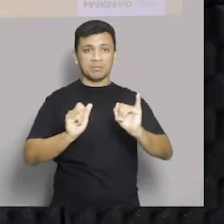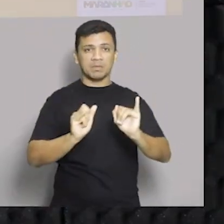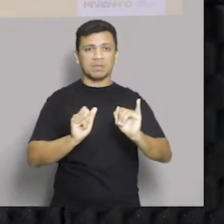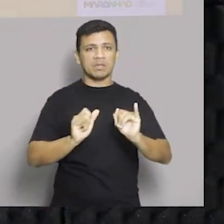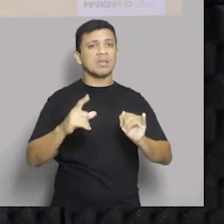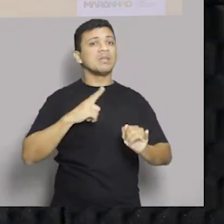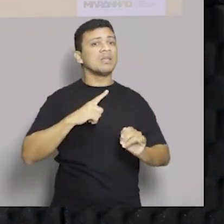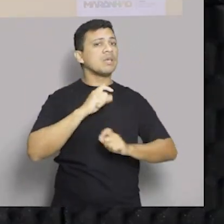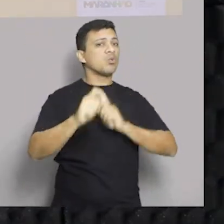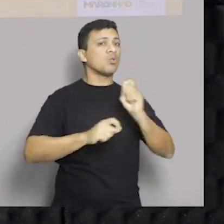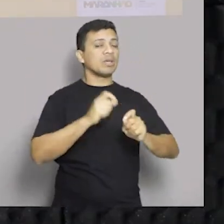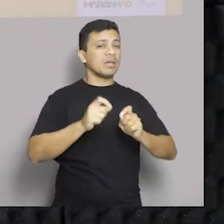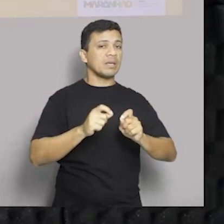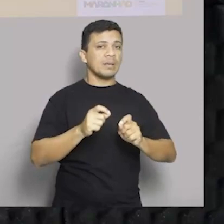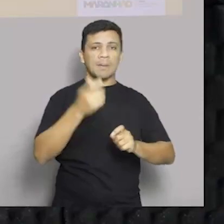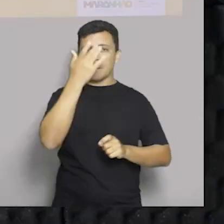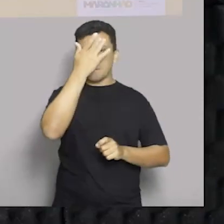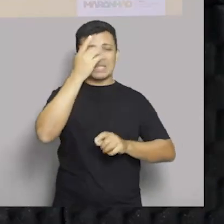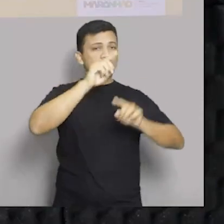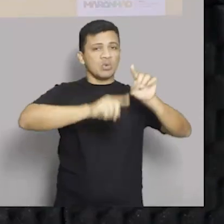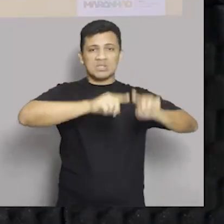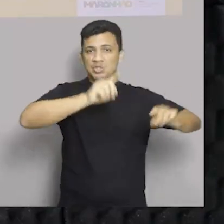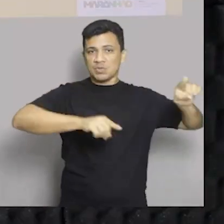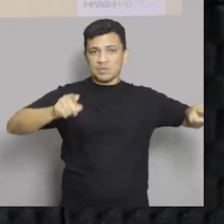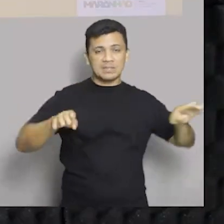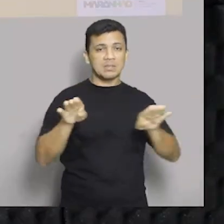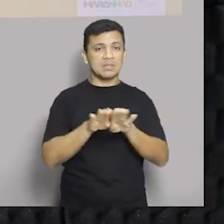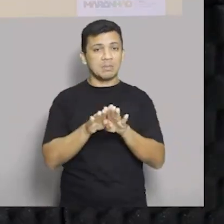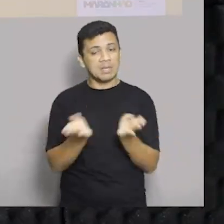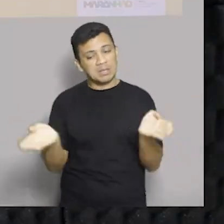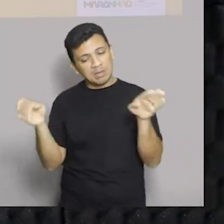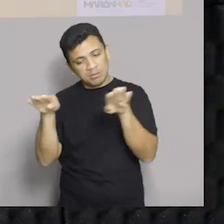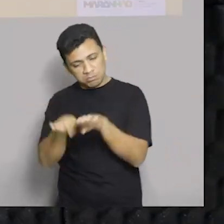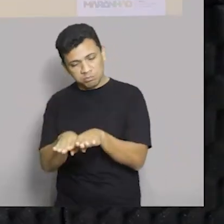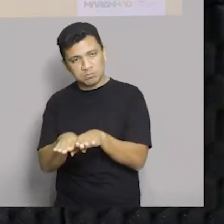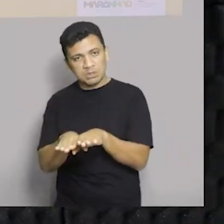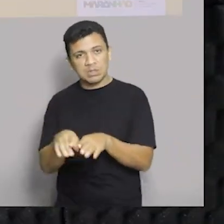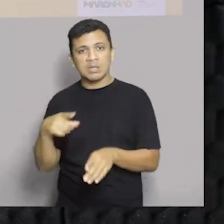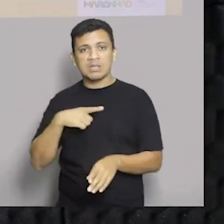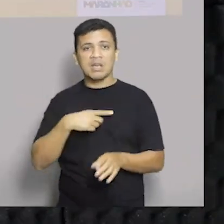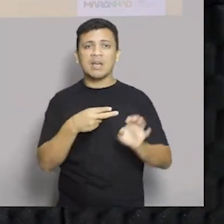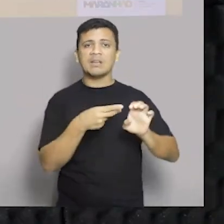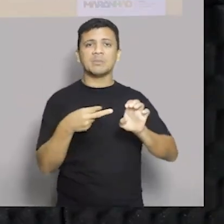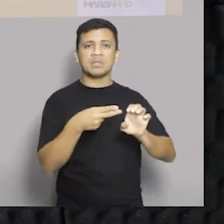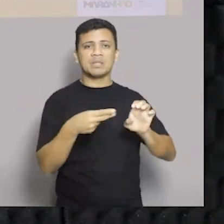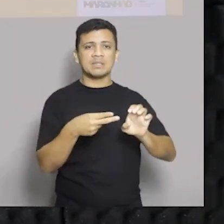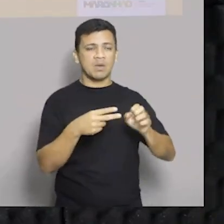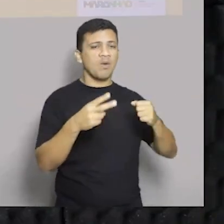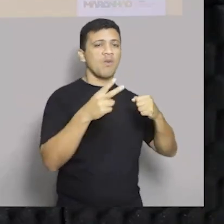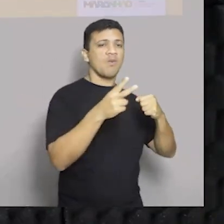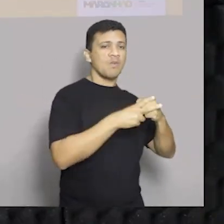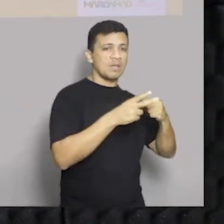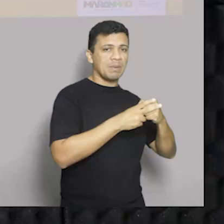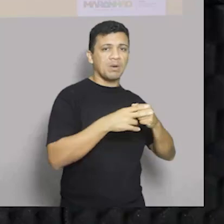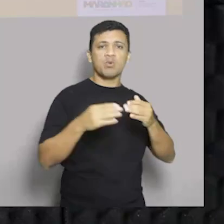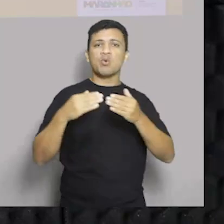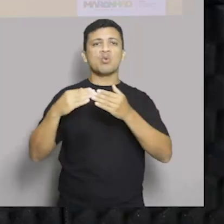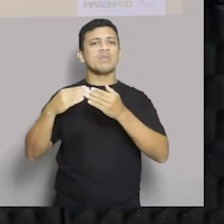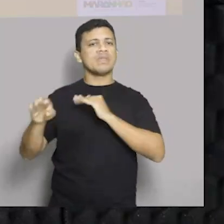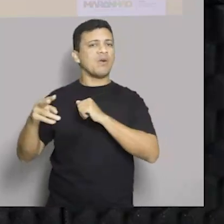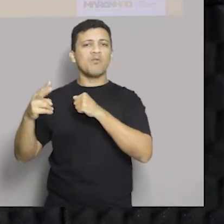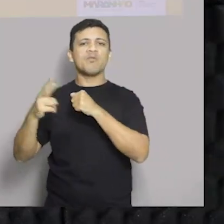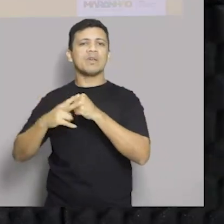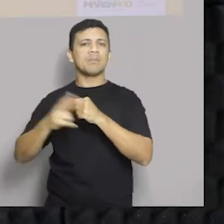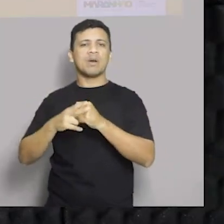aborda diversidade e inclusão, a interação dos elementos verbais e não verbais faz referência